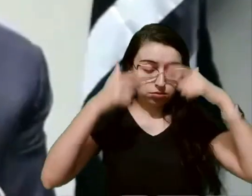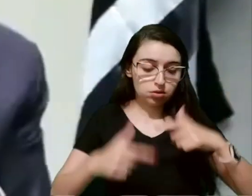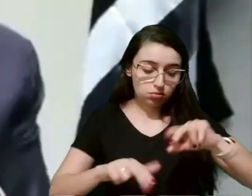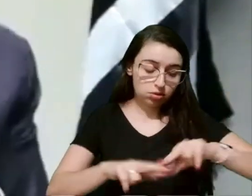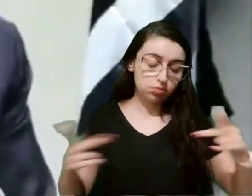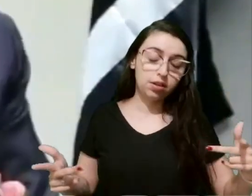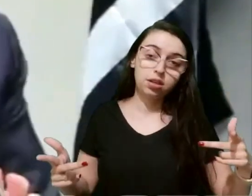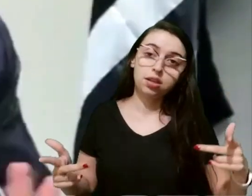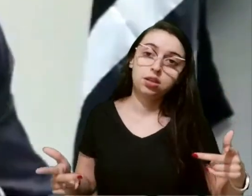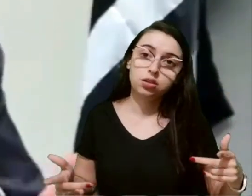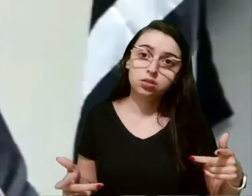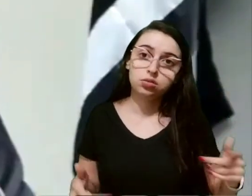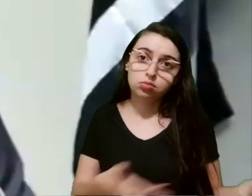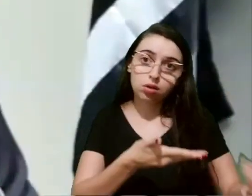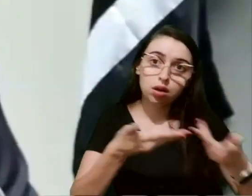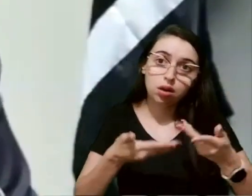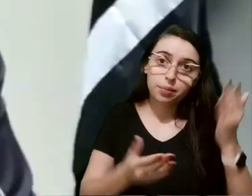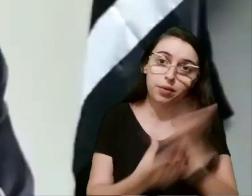eles aparecem. Então,